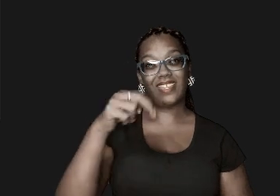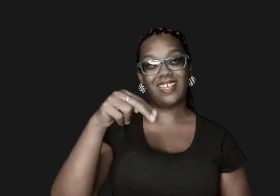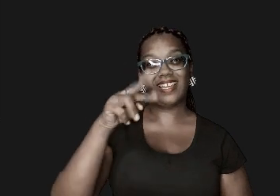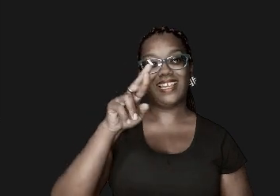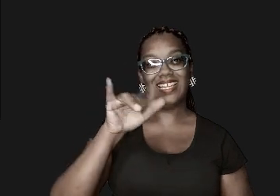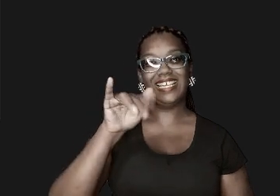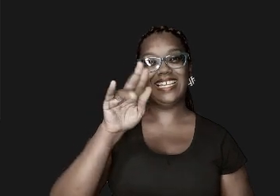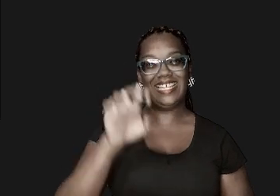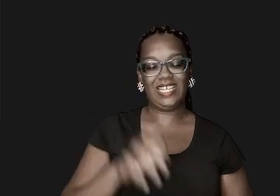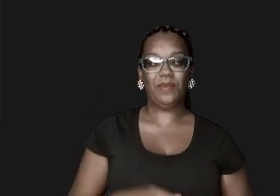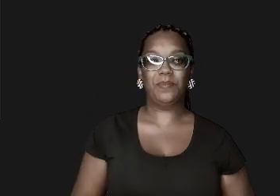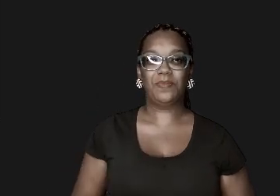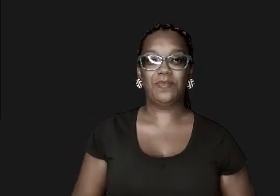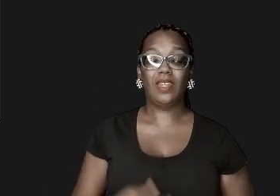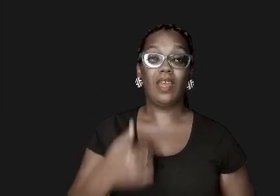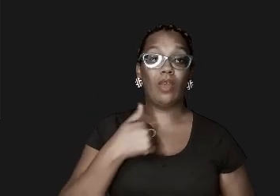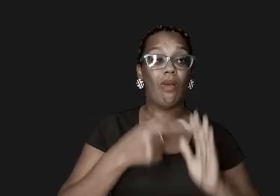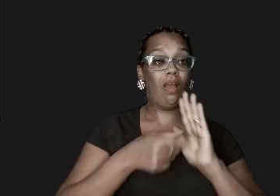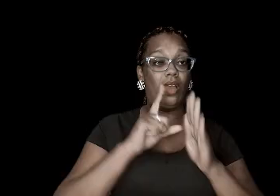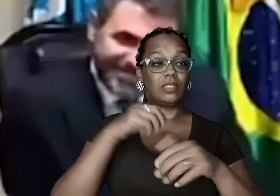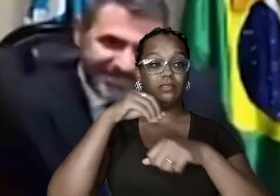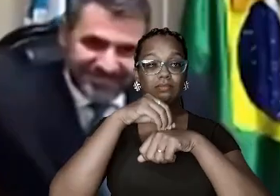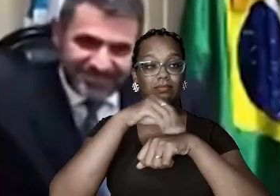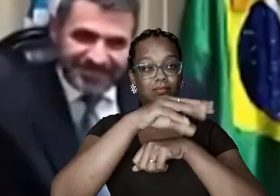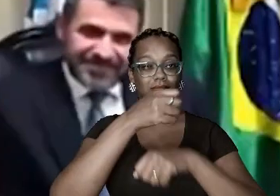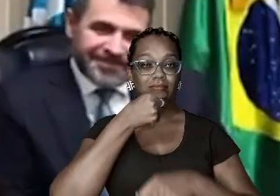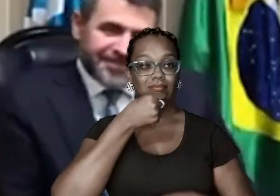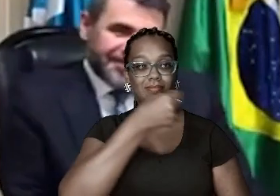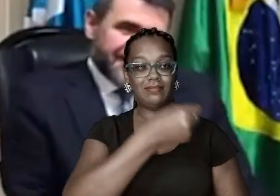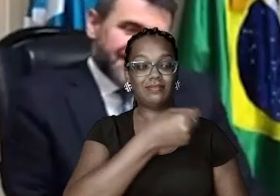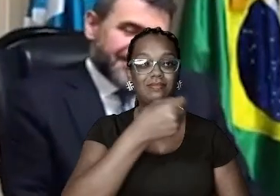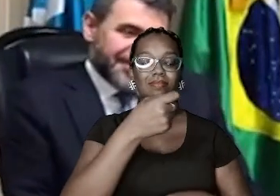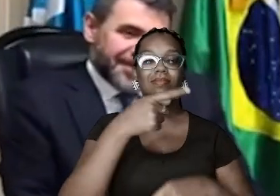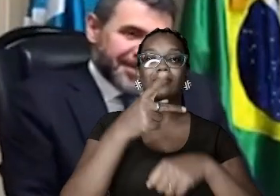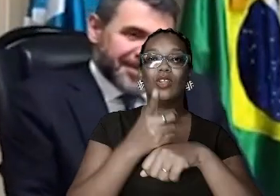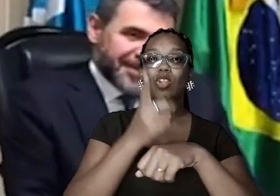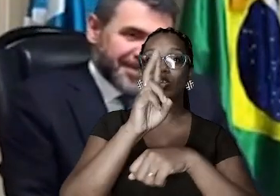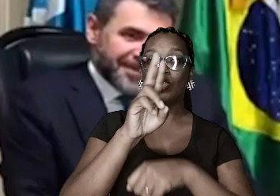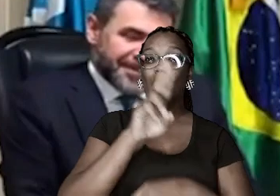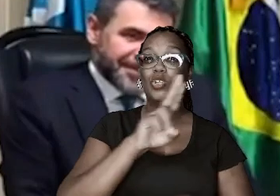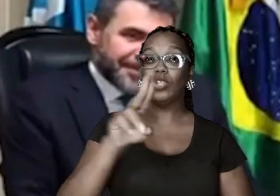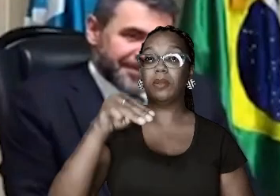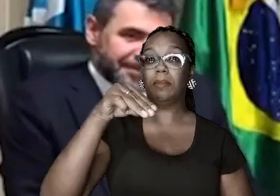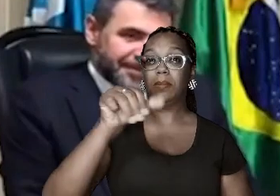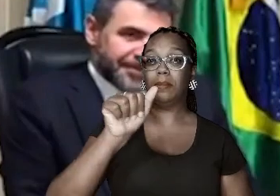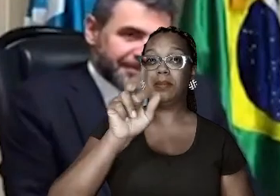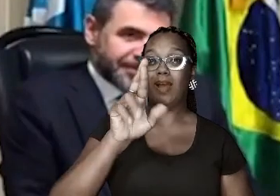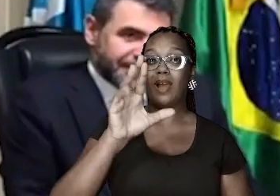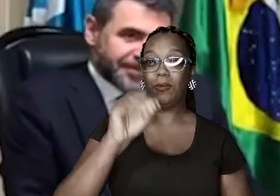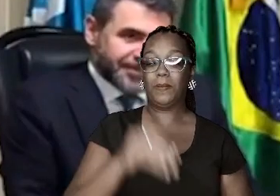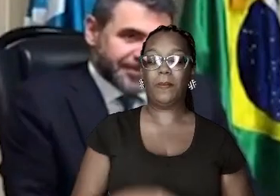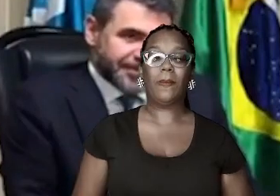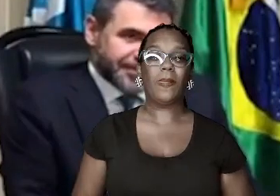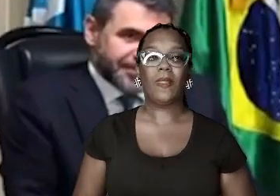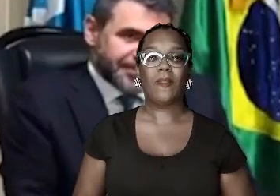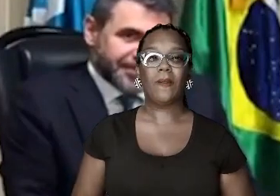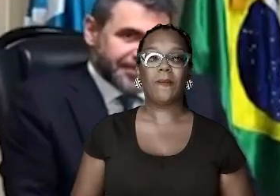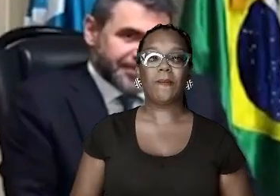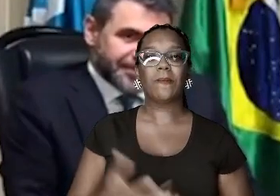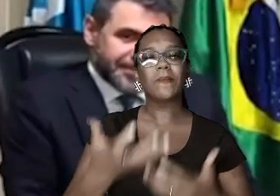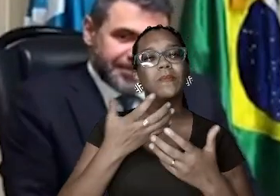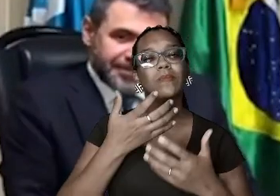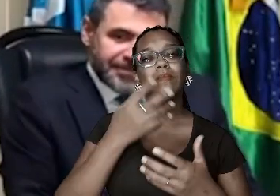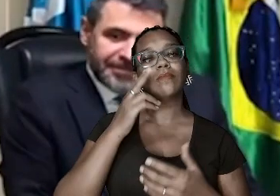Obrigado por Henrique Machado eu eu antes de passar a palavra Doutor marcou